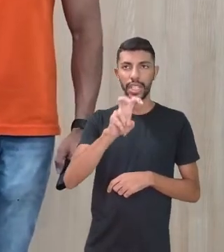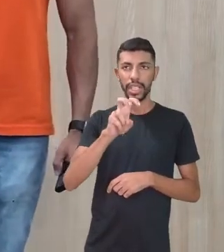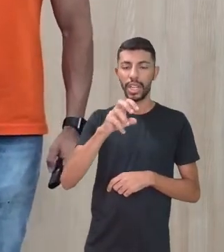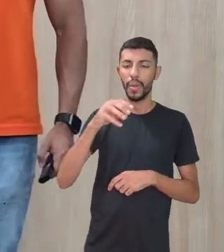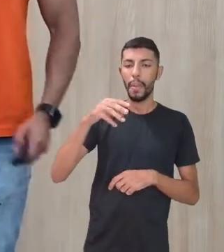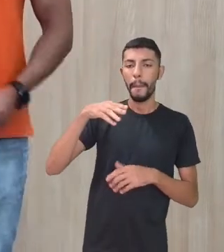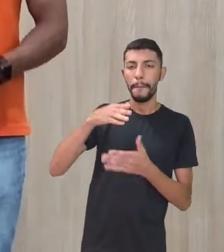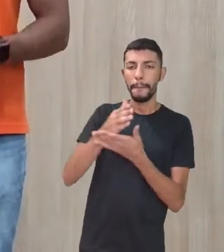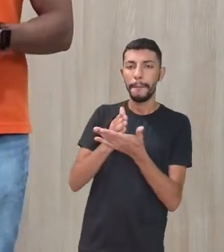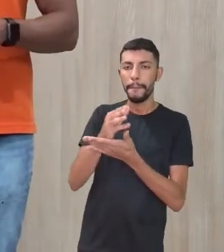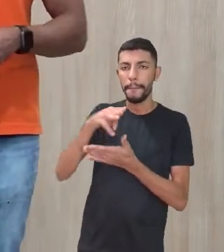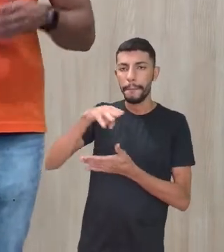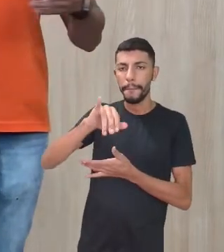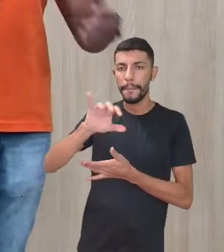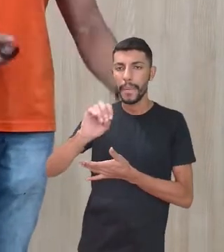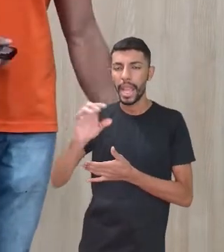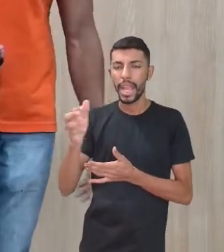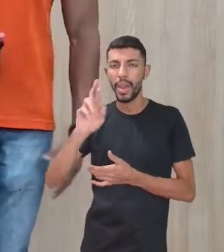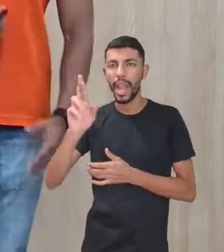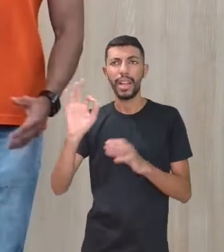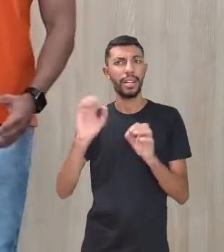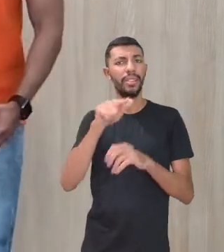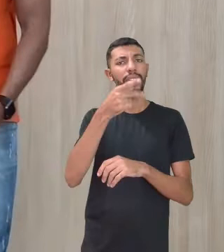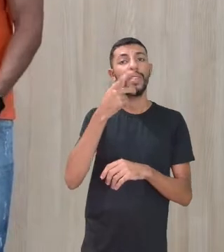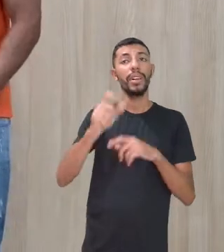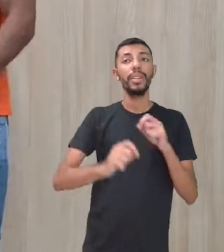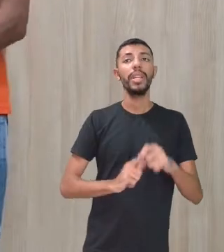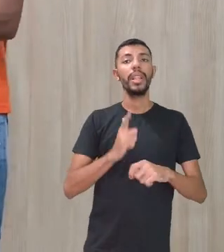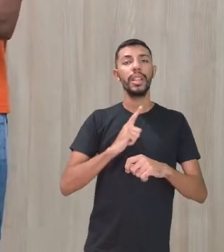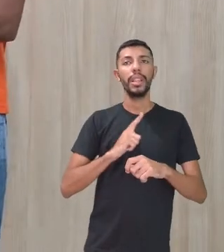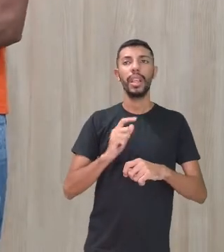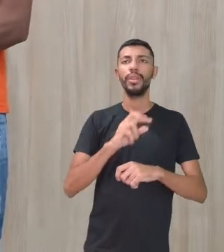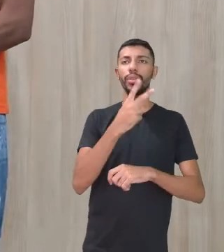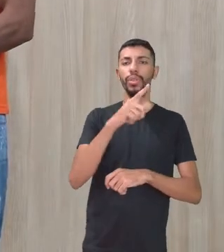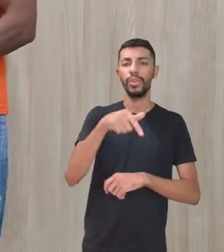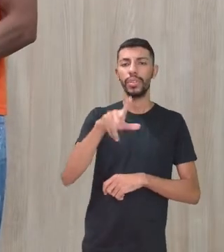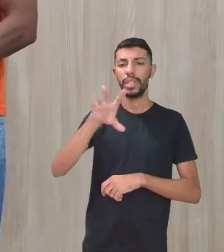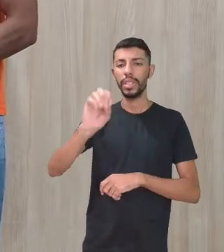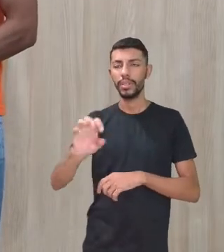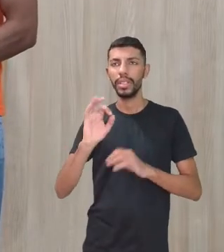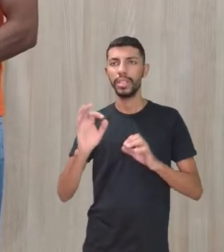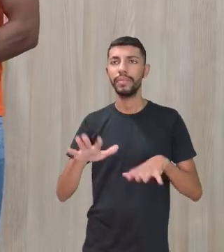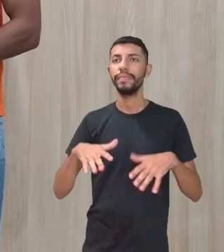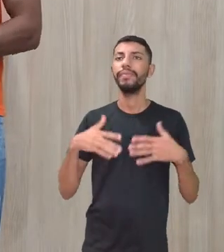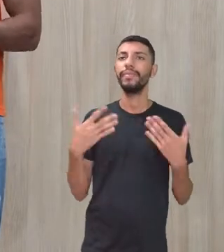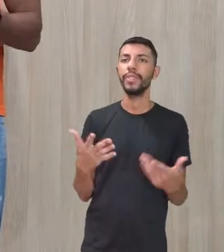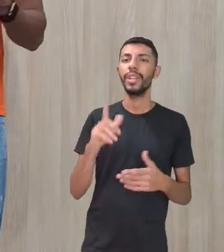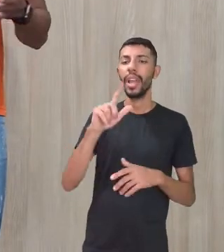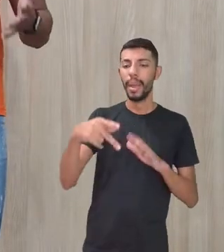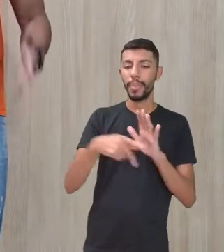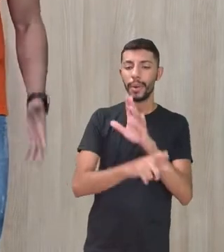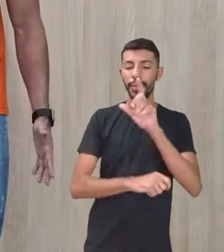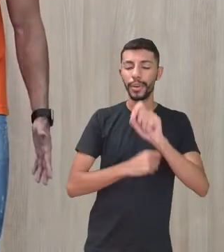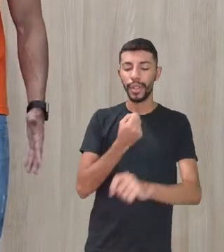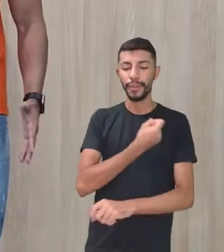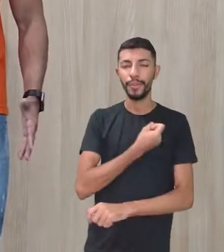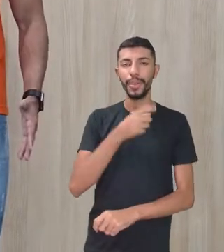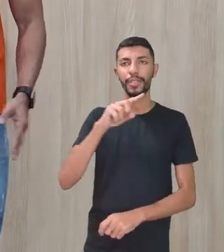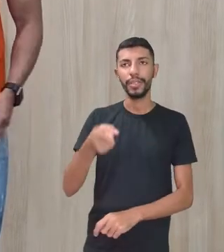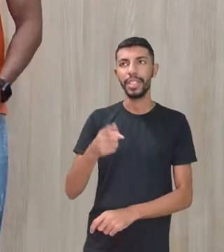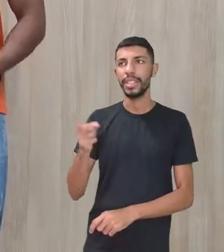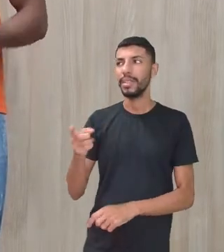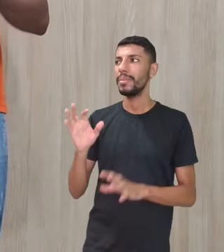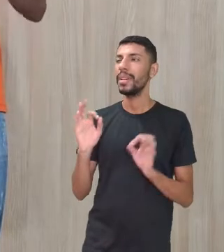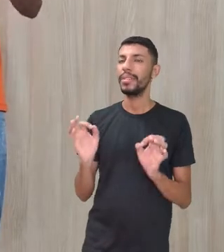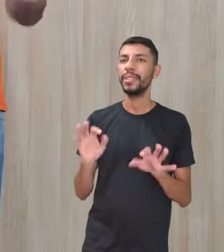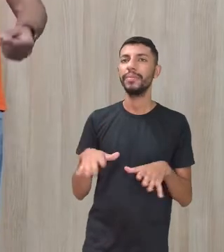2,50, certo? Então, é outra ideia aí, onde você vê o número decimal em vez de um número fracionário, tá